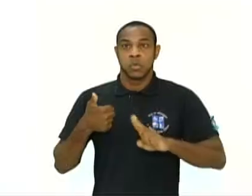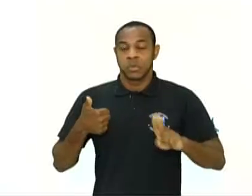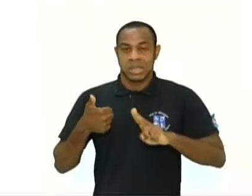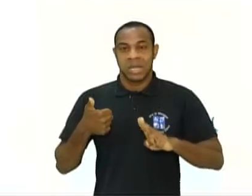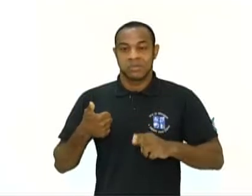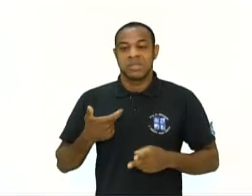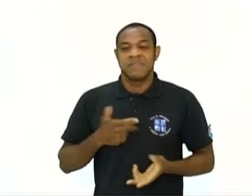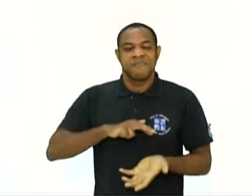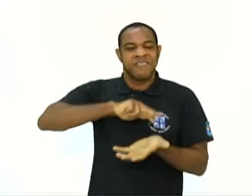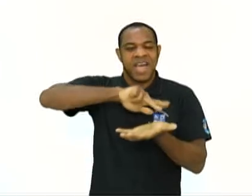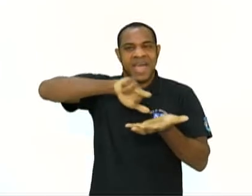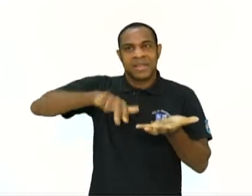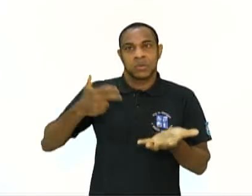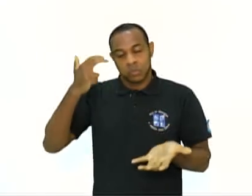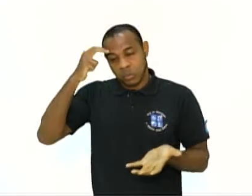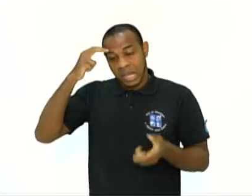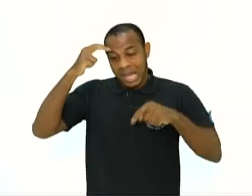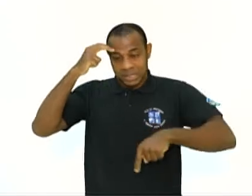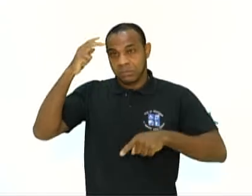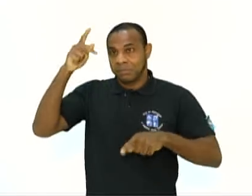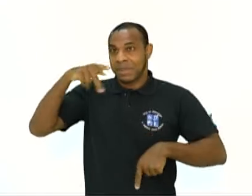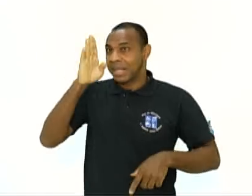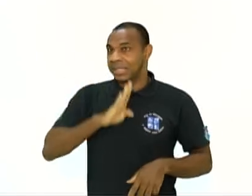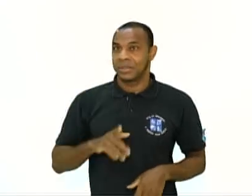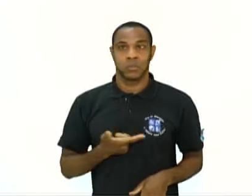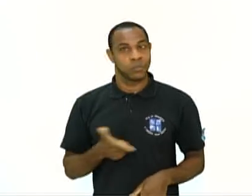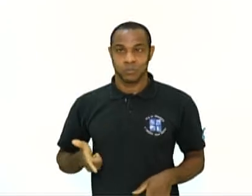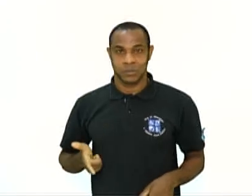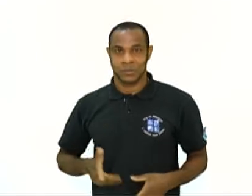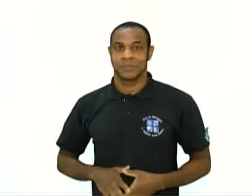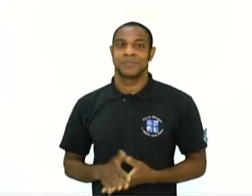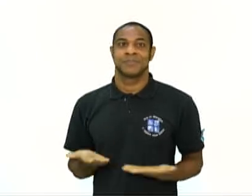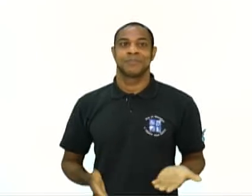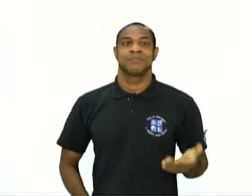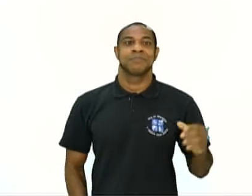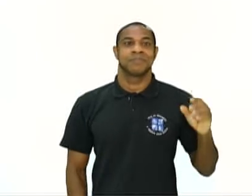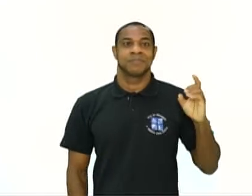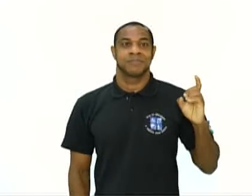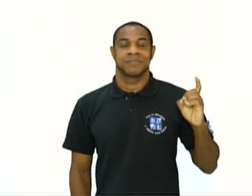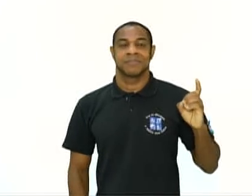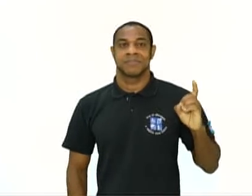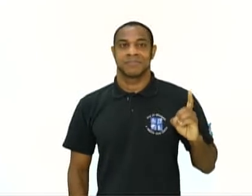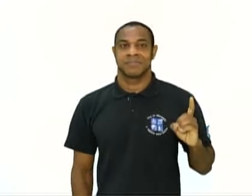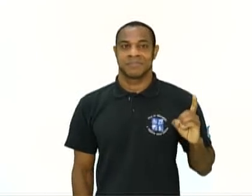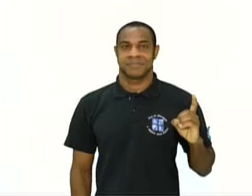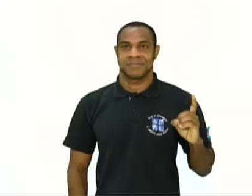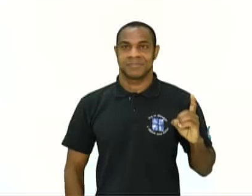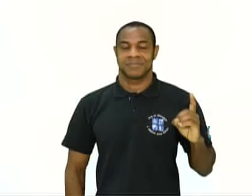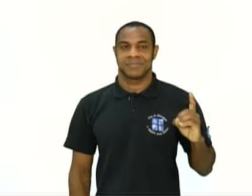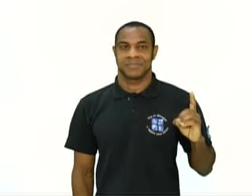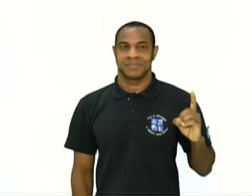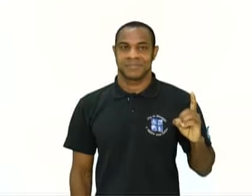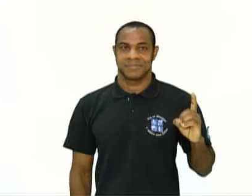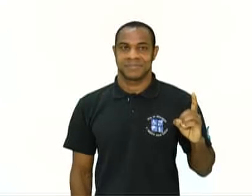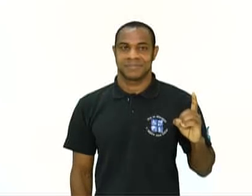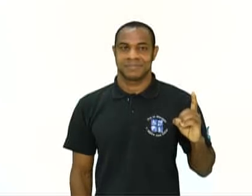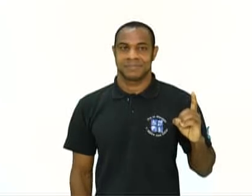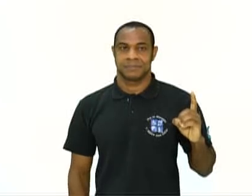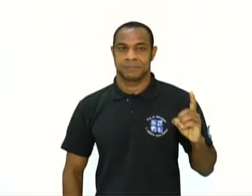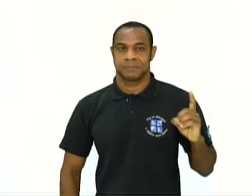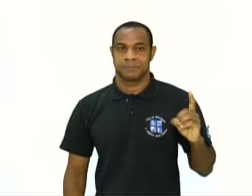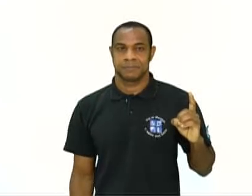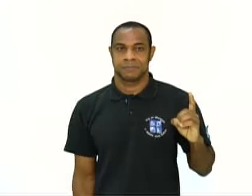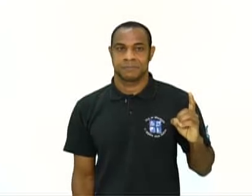Brasil. E a letter D, bending your index finger to say come here is not indicated in